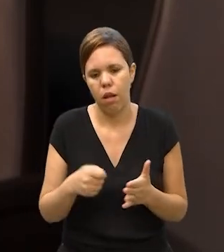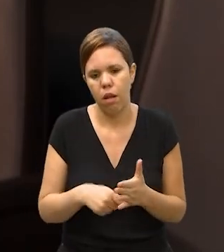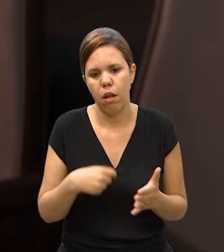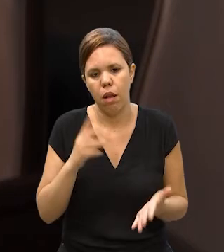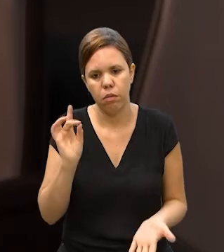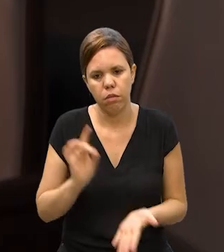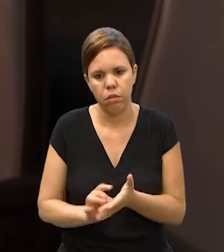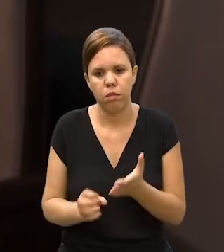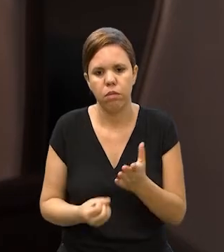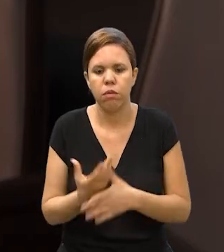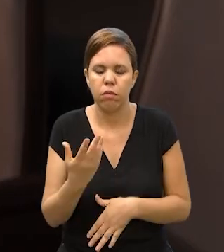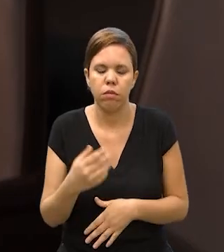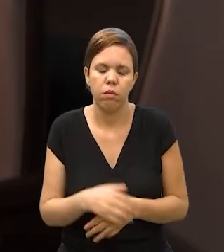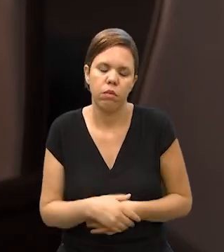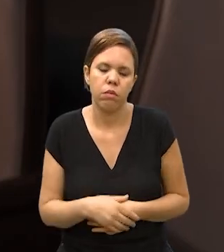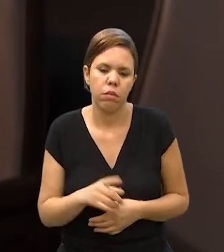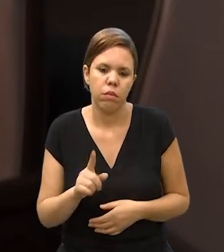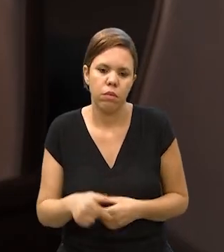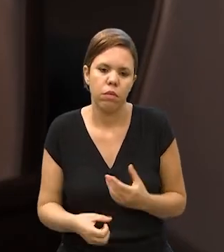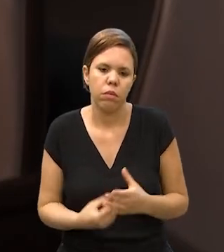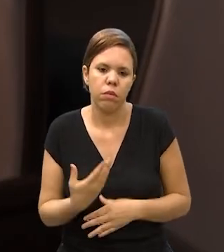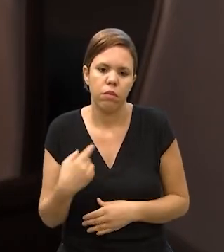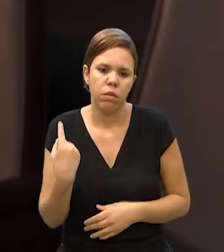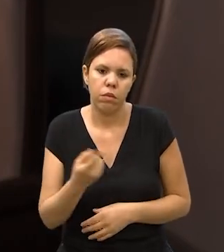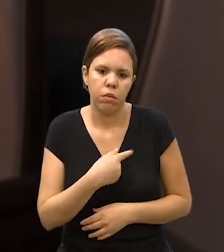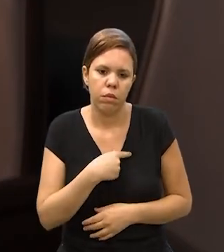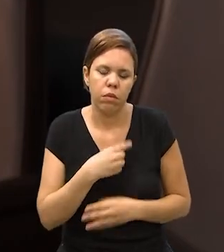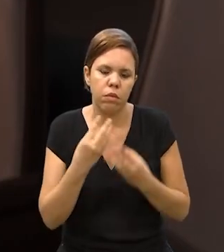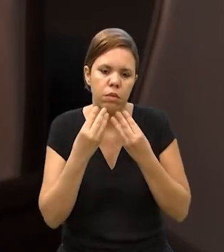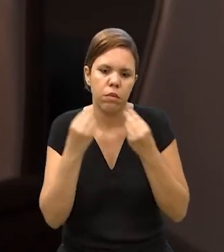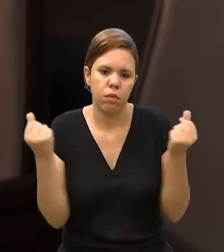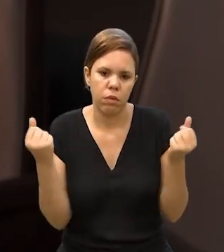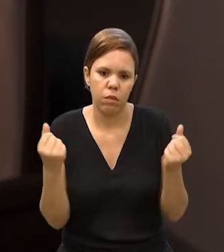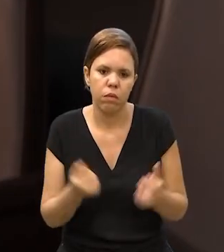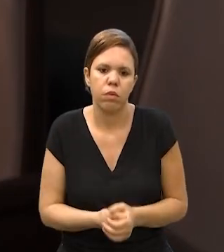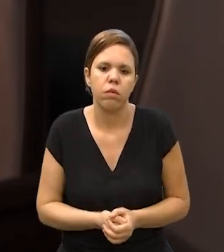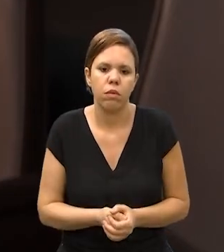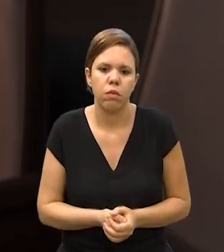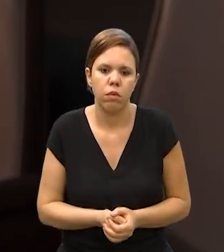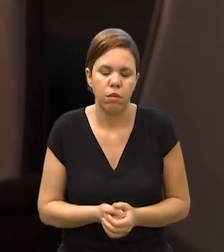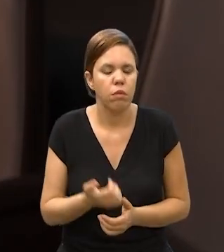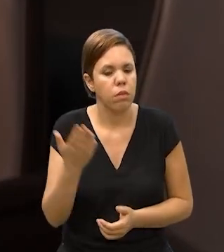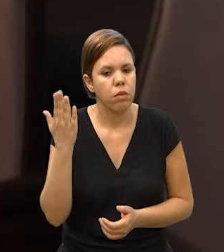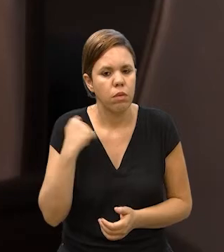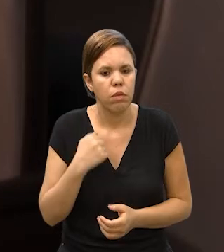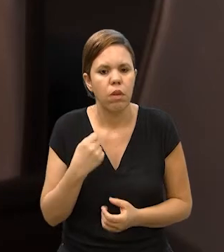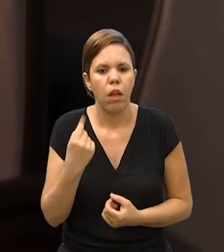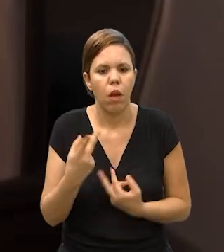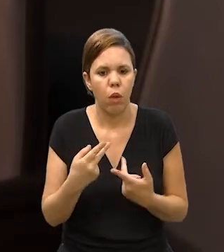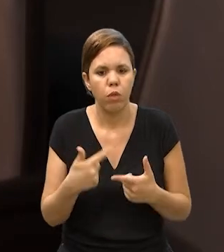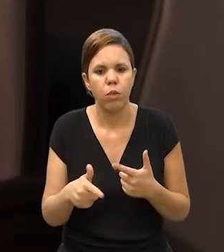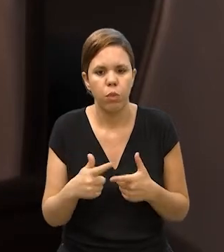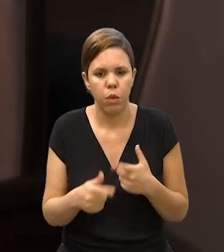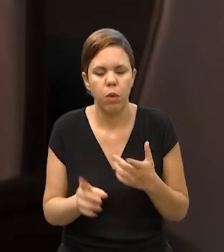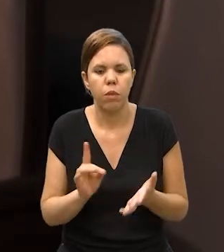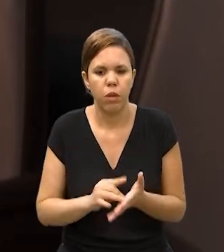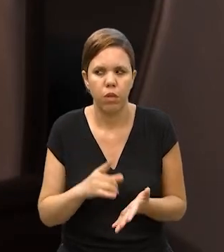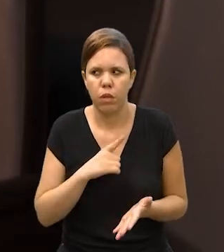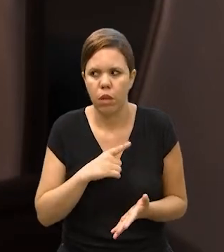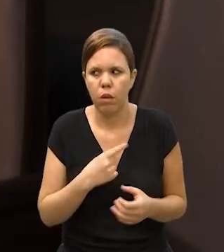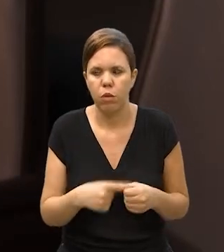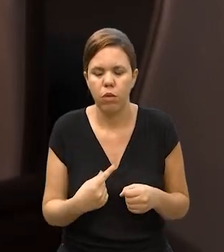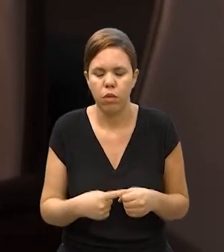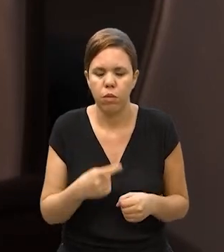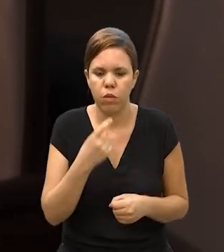de realizar. Então, isso vem da nossa sensibilidade, de saber alguns problemas existentes no